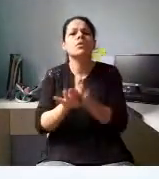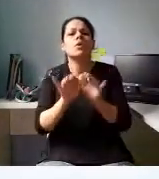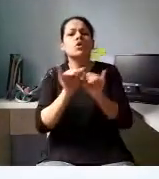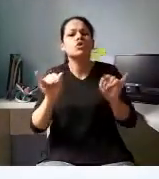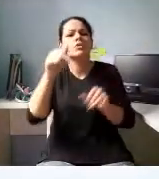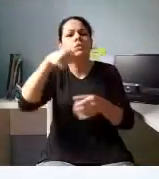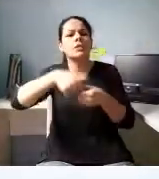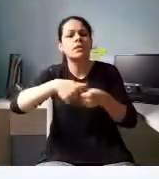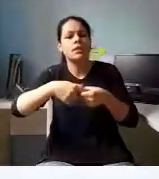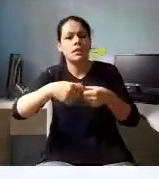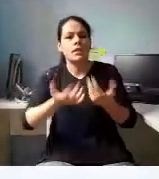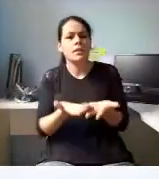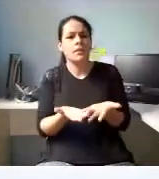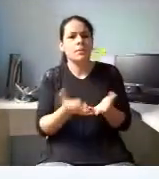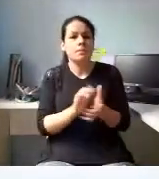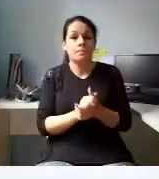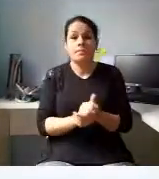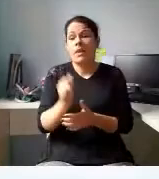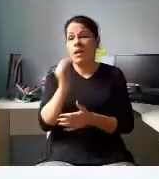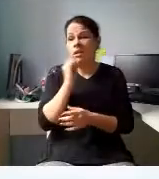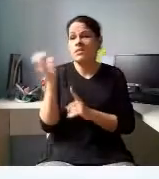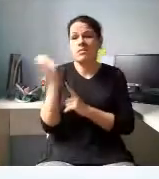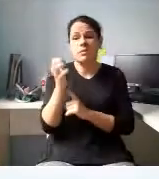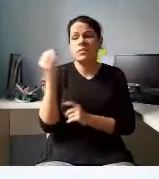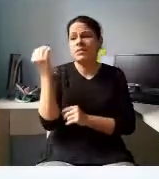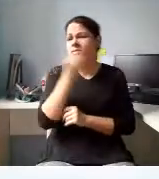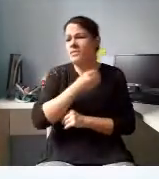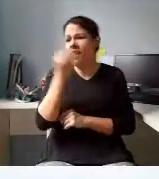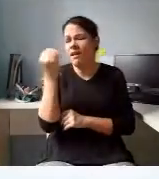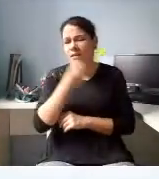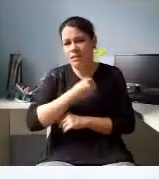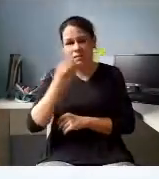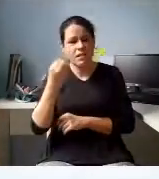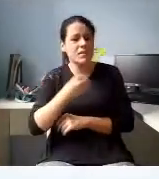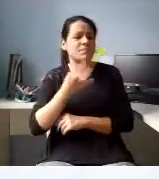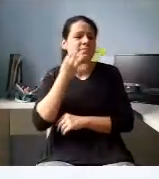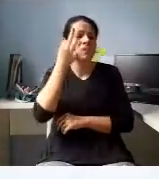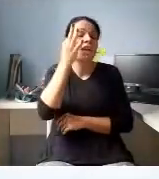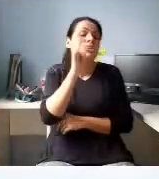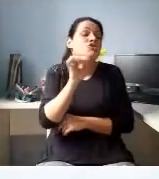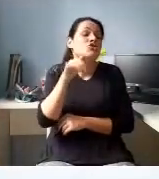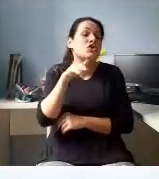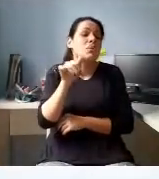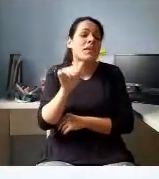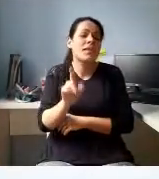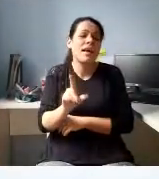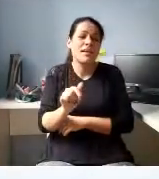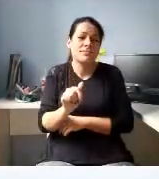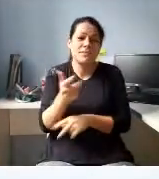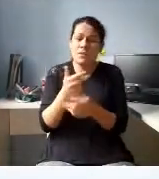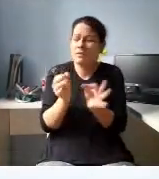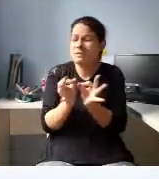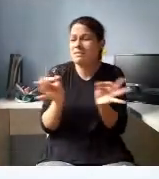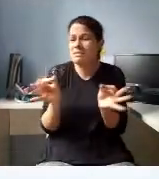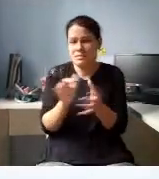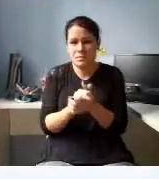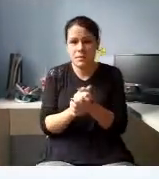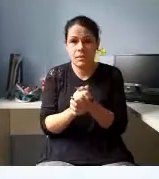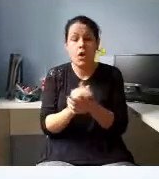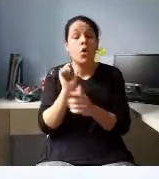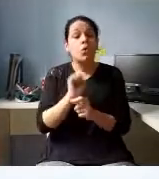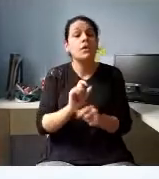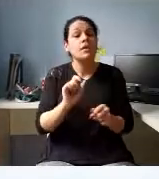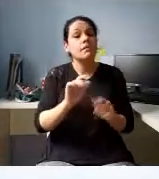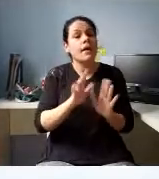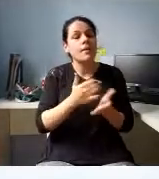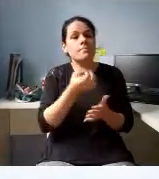Olha, ainda foi uma repercussão tímida, Tá, porque eu acho que o que está favorecendo, de certa forma, o presidente e o governo